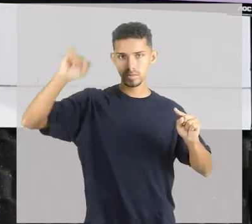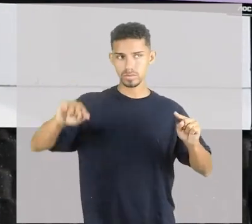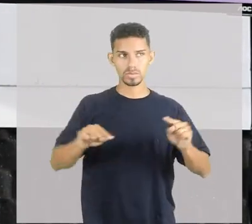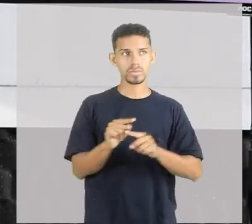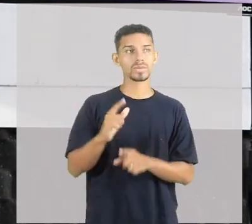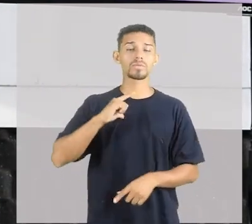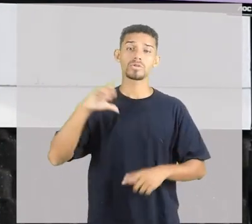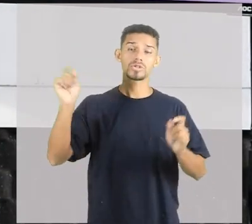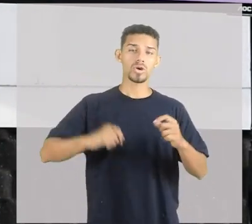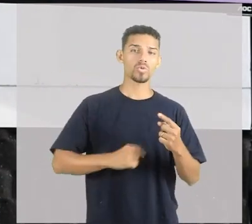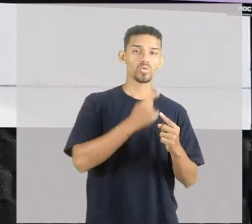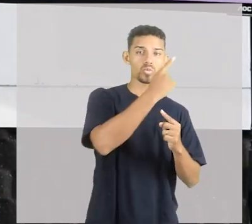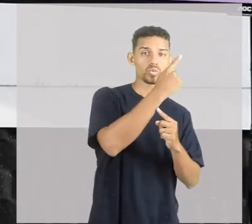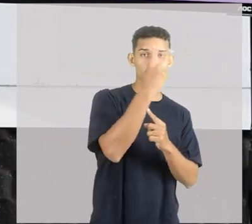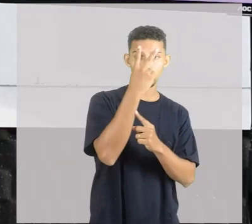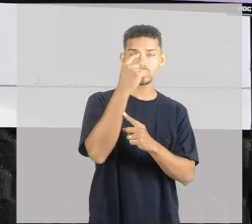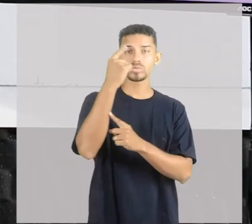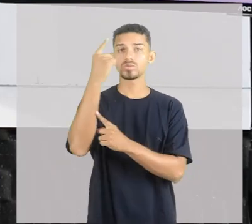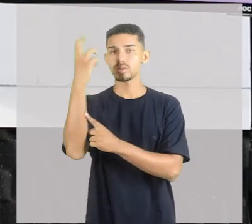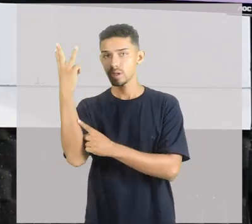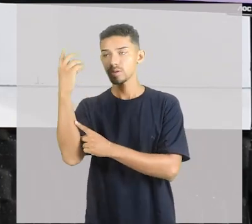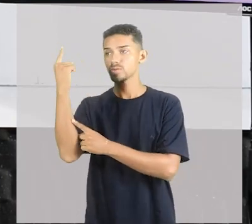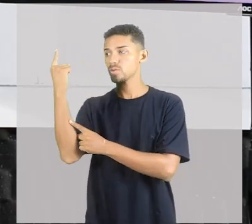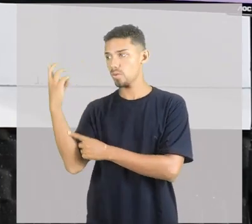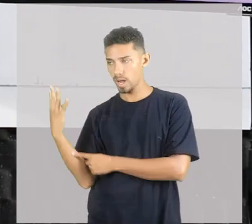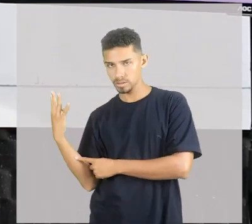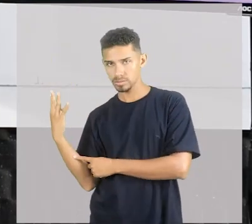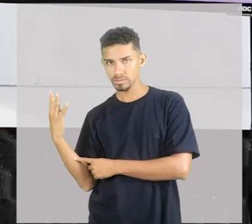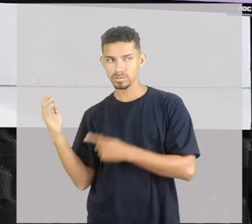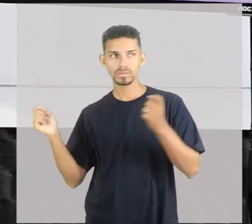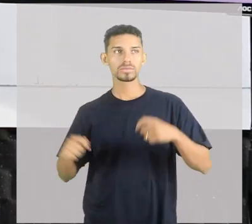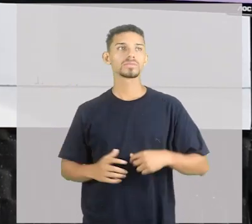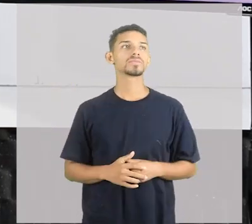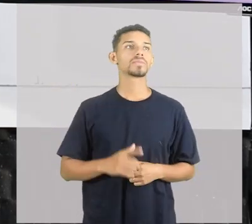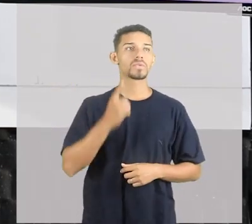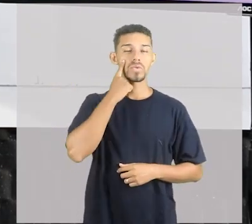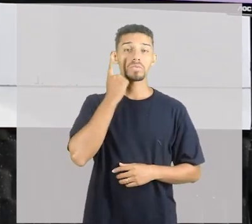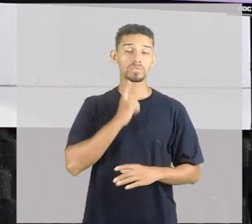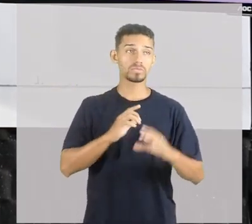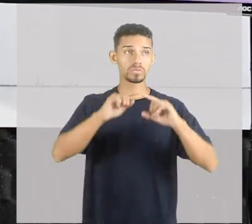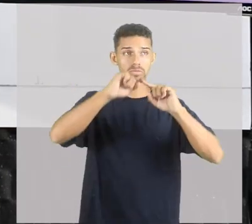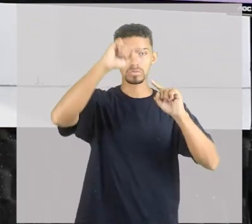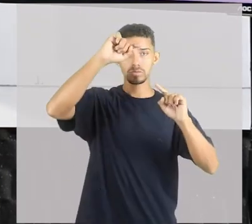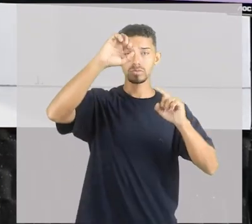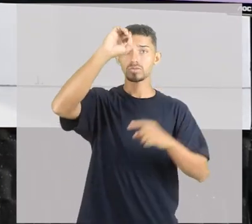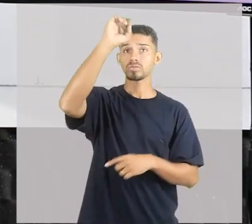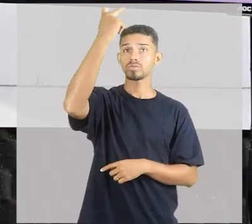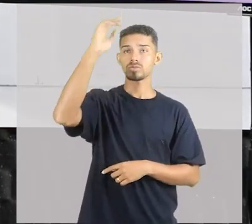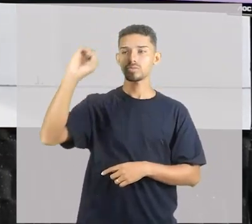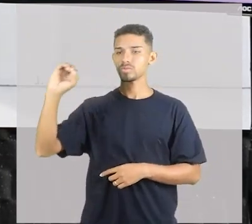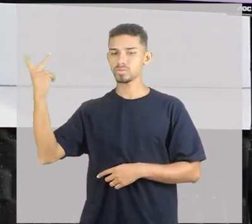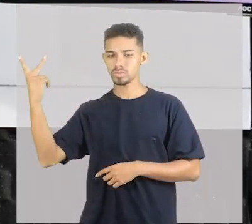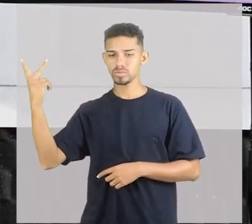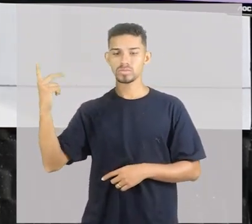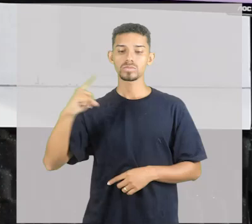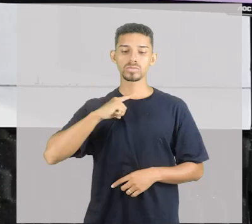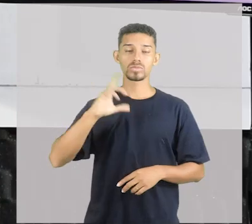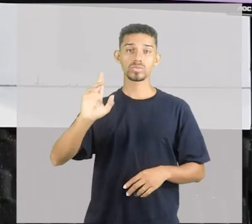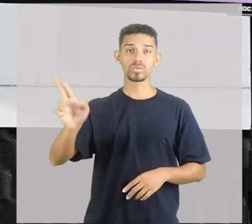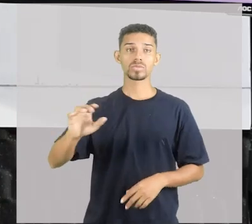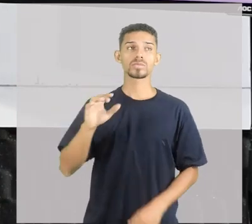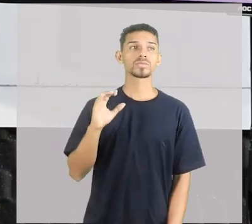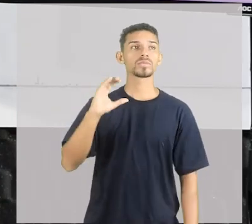4. Então, aqui eu tenho 1, 2. E aí você tem o